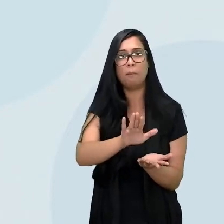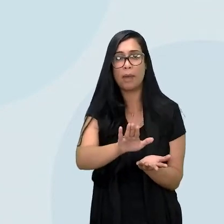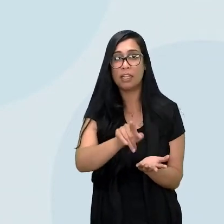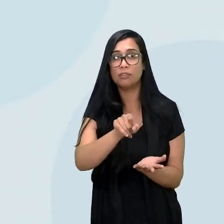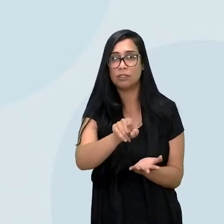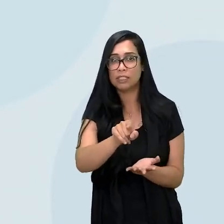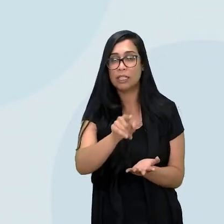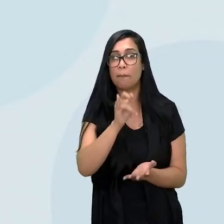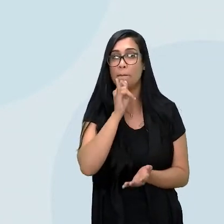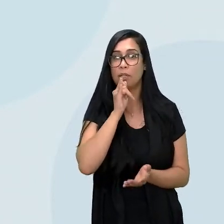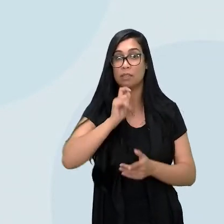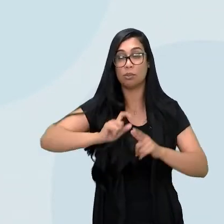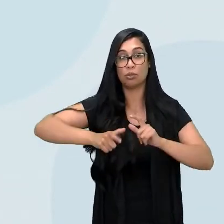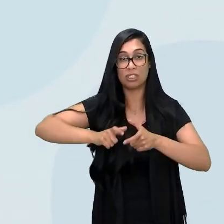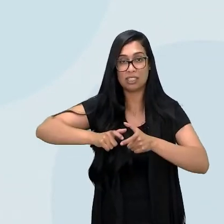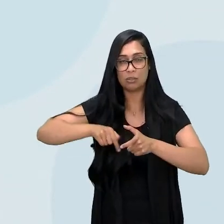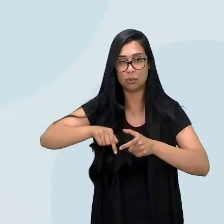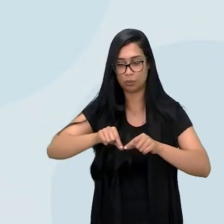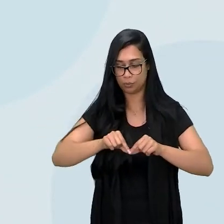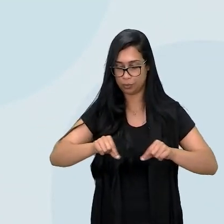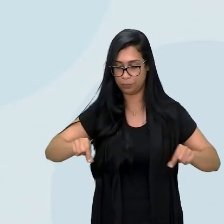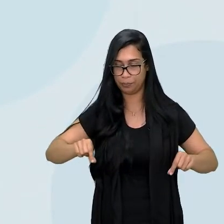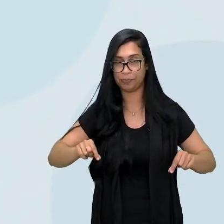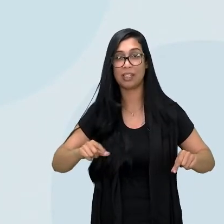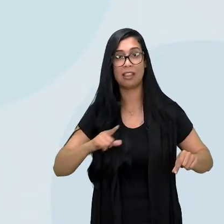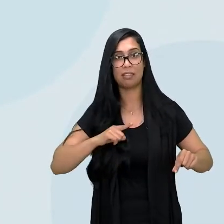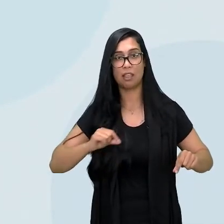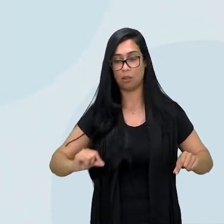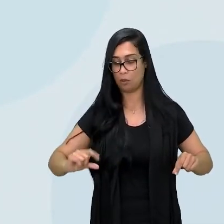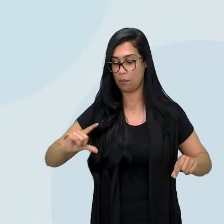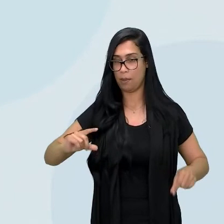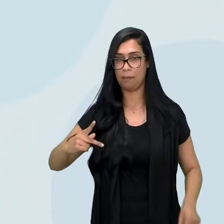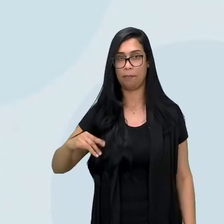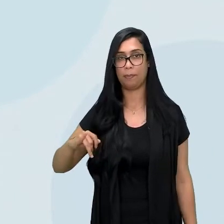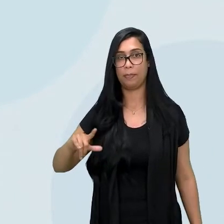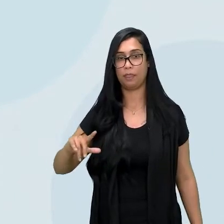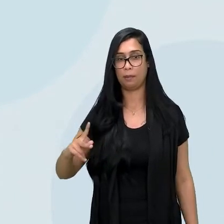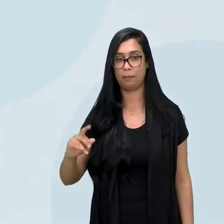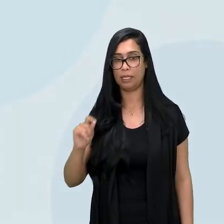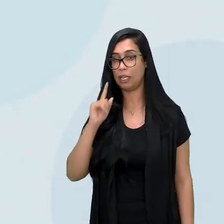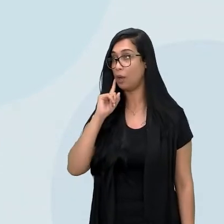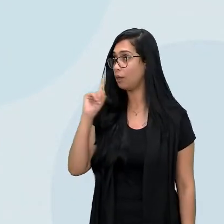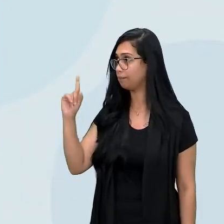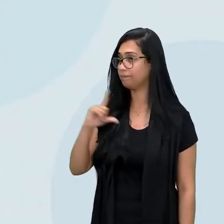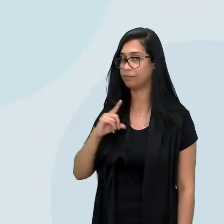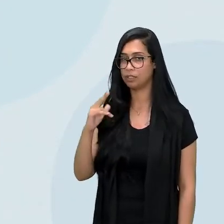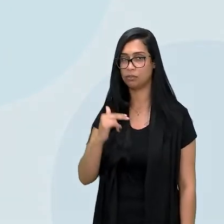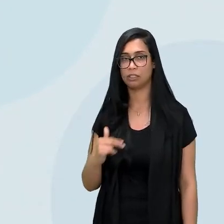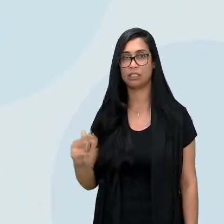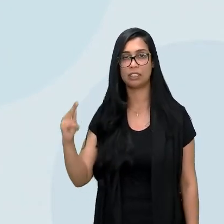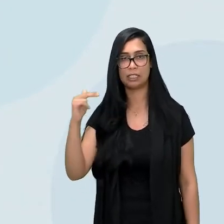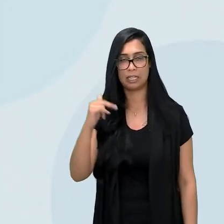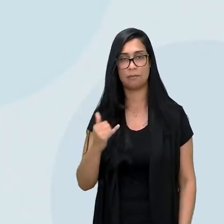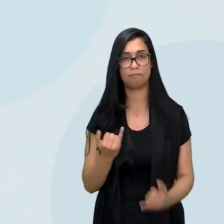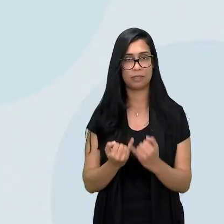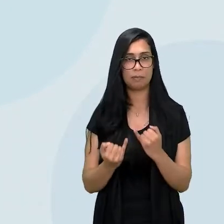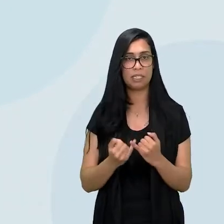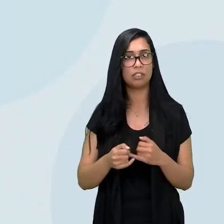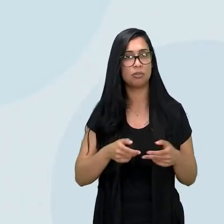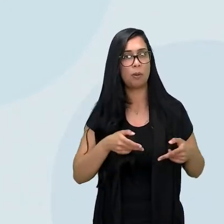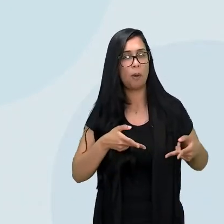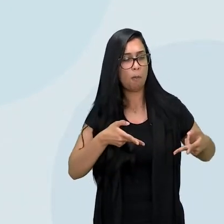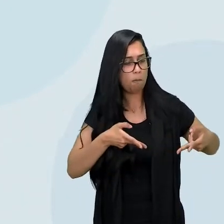esse elétron, esse fio, numa pilha, conforme esse aqui, ó, conforme esse desenho, se você ligar uma pilha ou numa